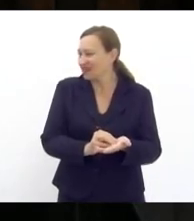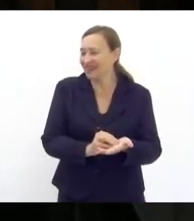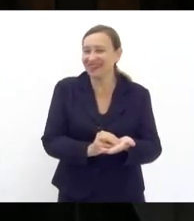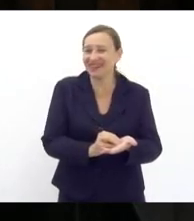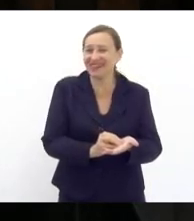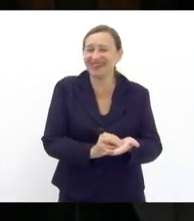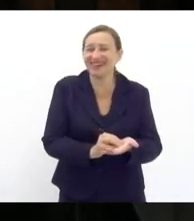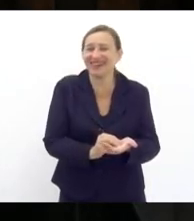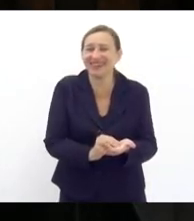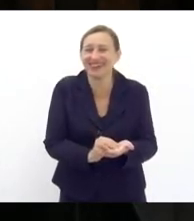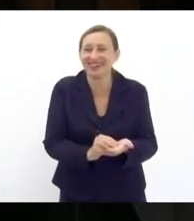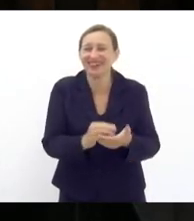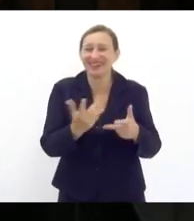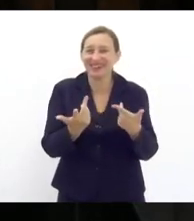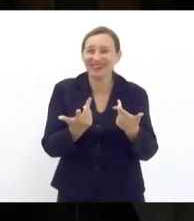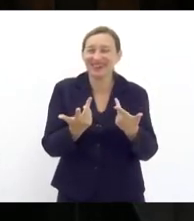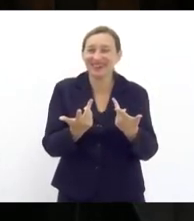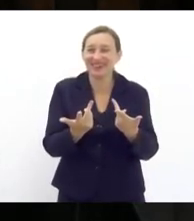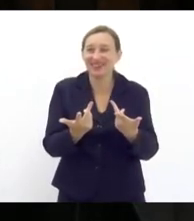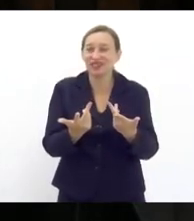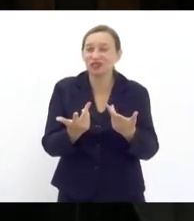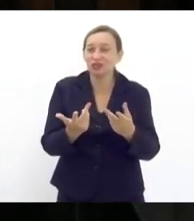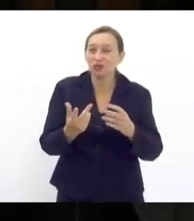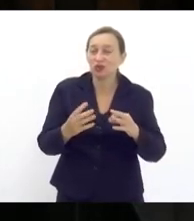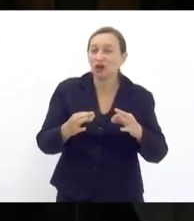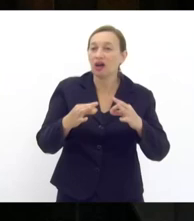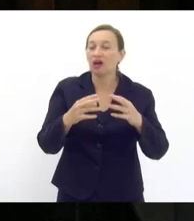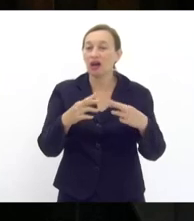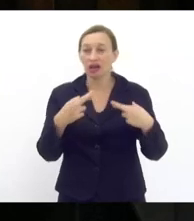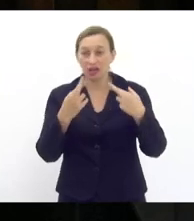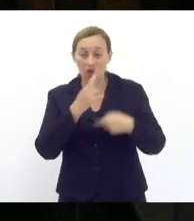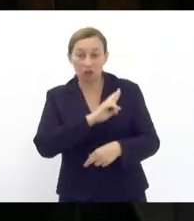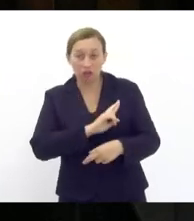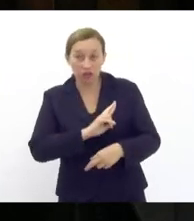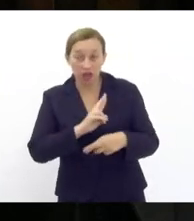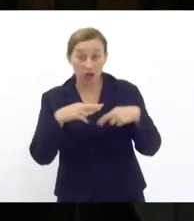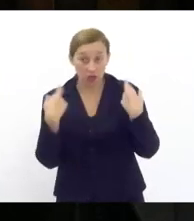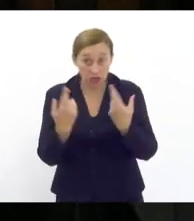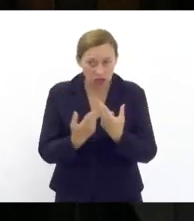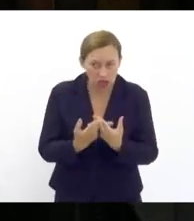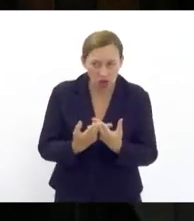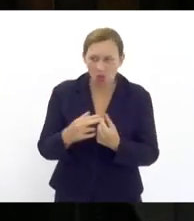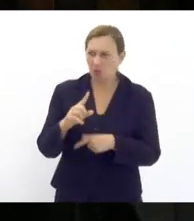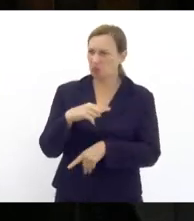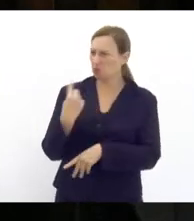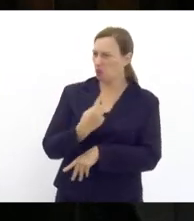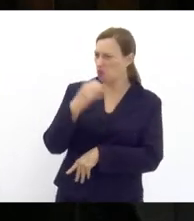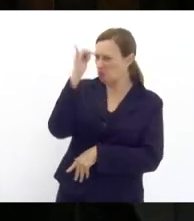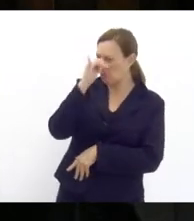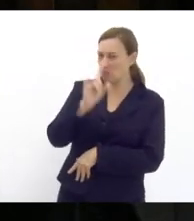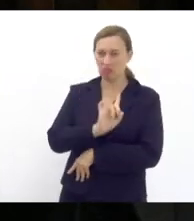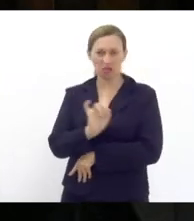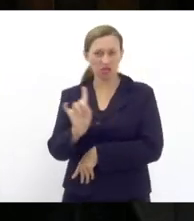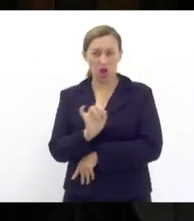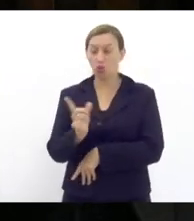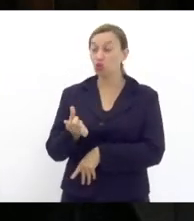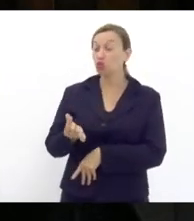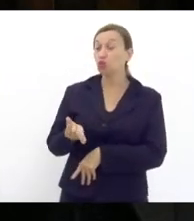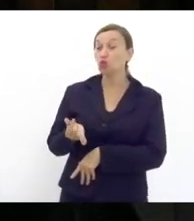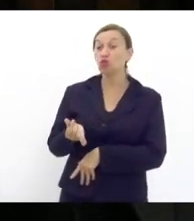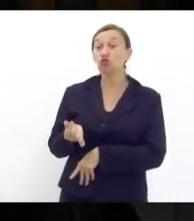apresentação mequetrefe para enganar bobo, mas nós não somos bobos, não justificou em que aplicou esse